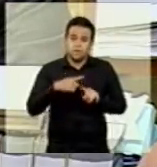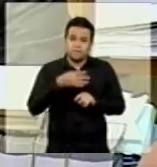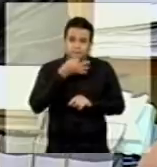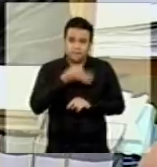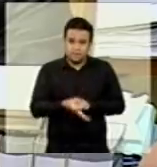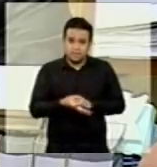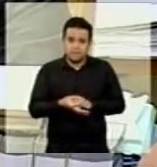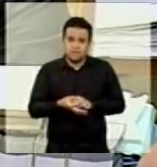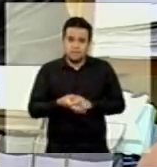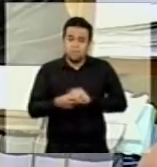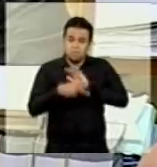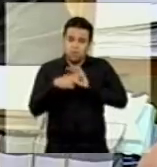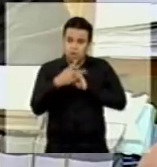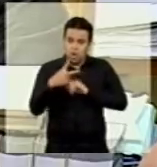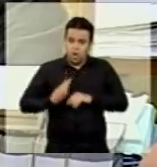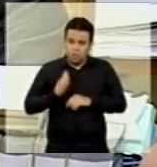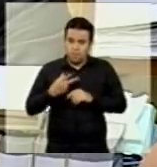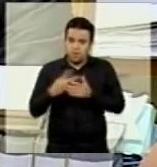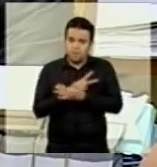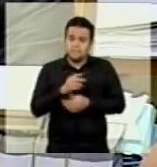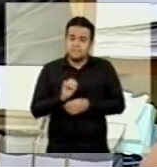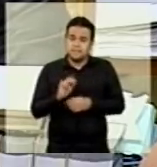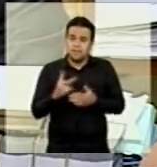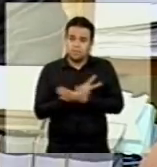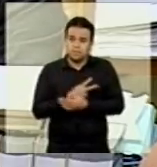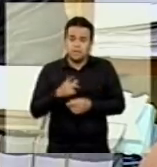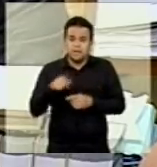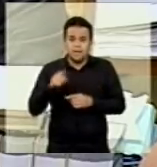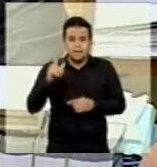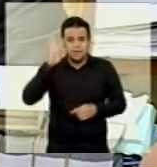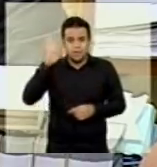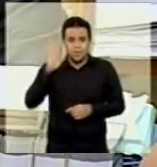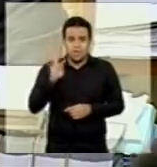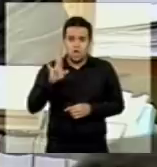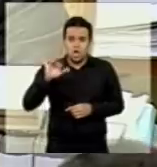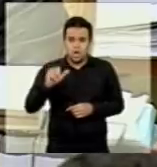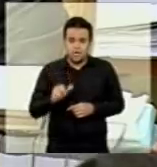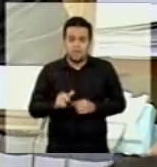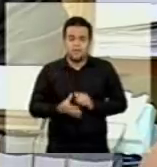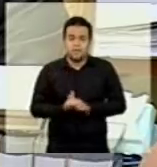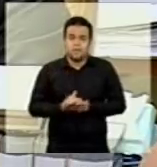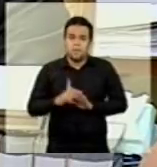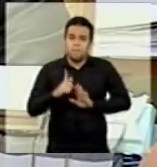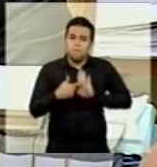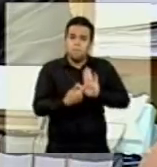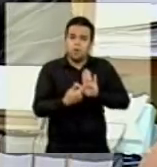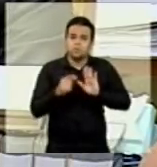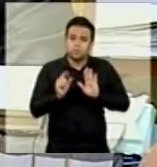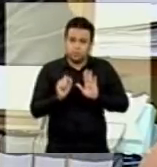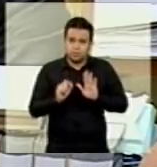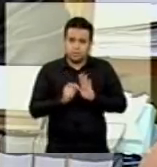função de seu próprio conteúdo, às formulações teóricas ou jurídico-positivas que proclamam nos